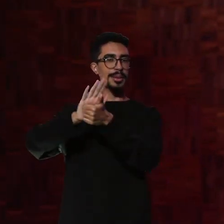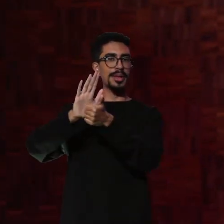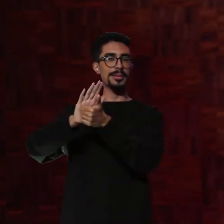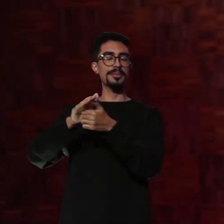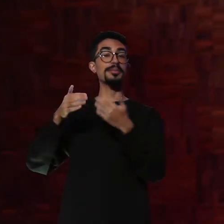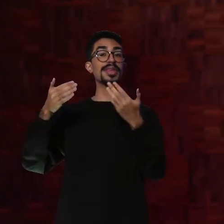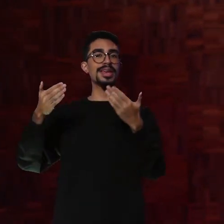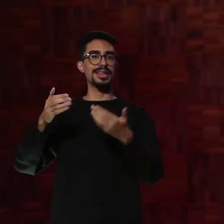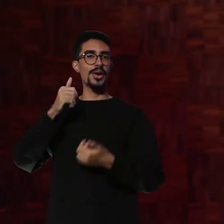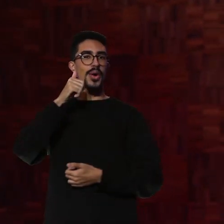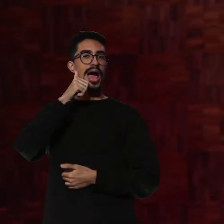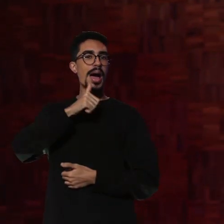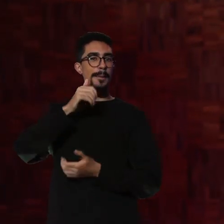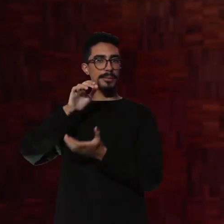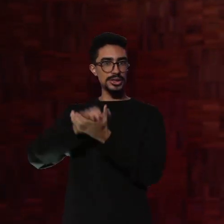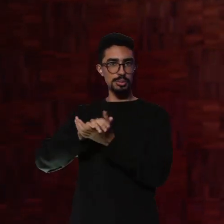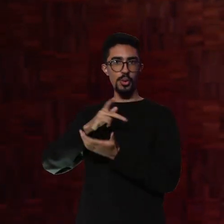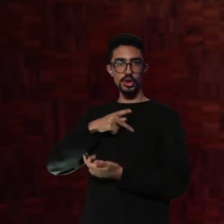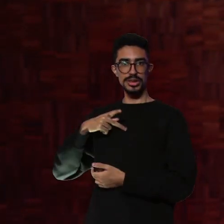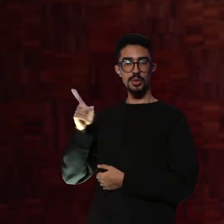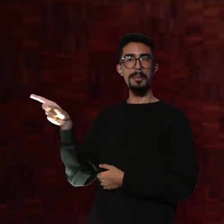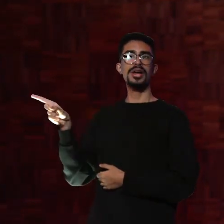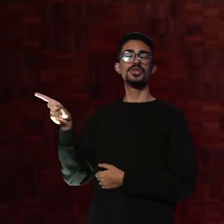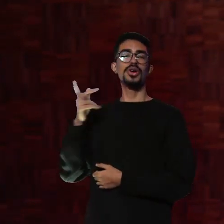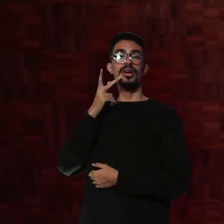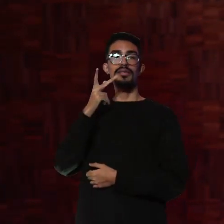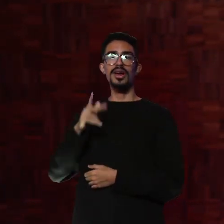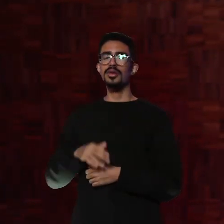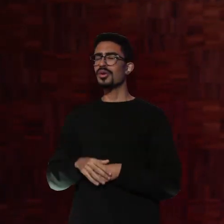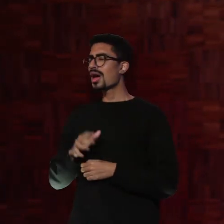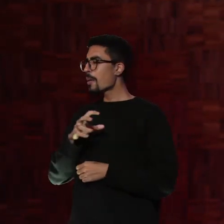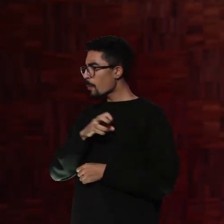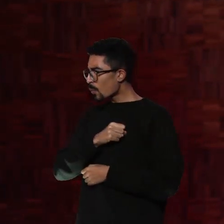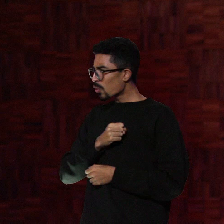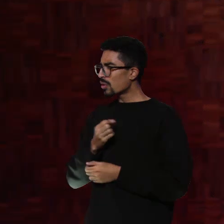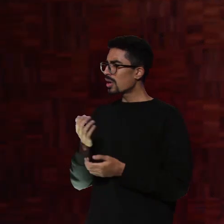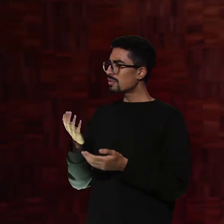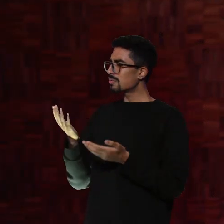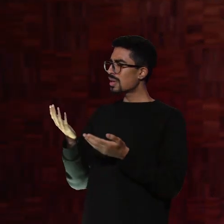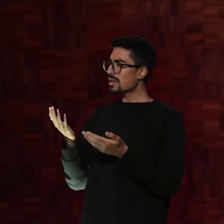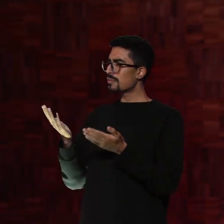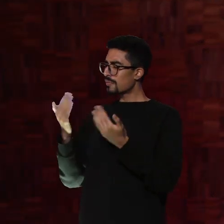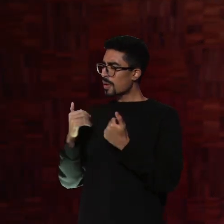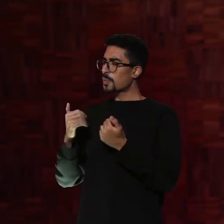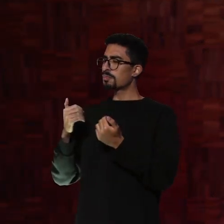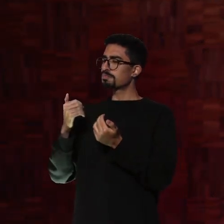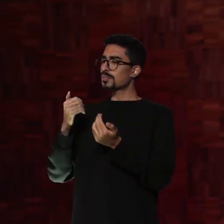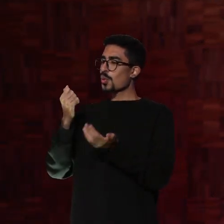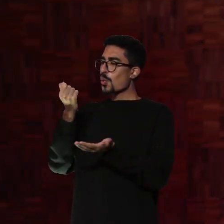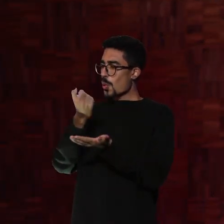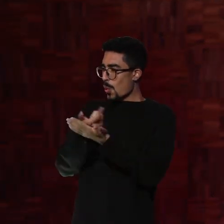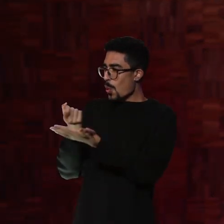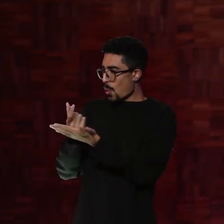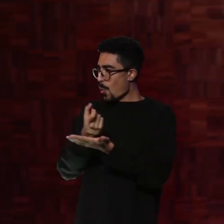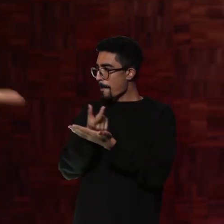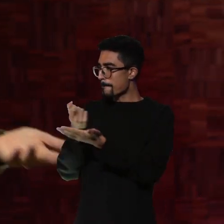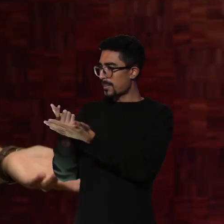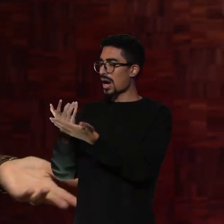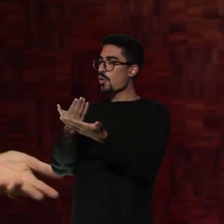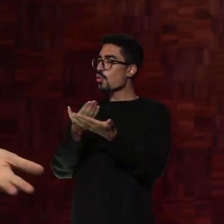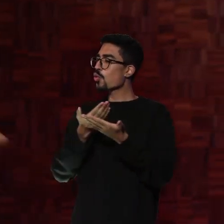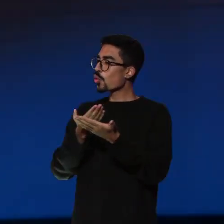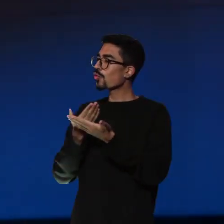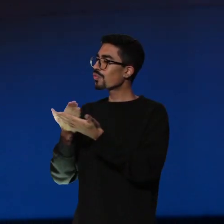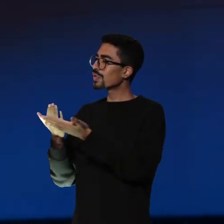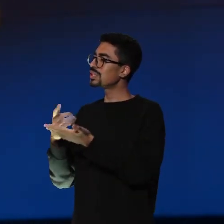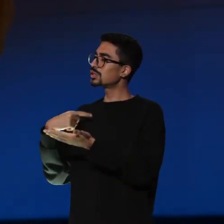uma cartinha, convidando eles para virem, para vir ver a minha esposa regendo, porque ela é maestrinha da orquestra, até facilitando o convite, né? Já vou aproveitar